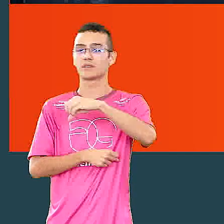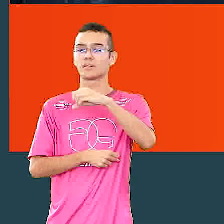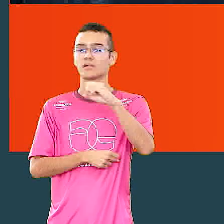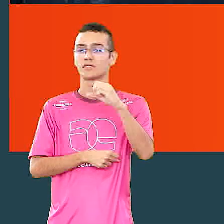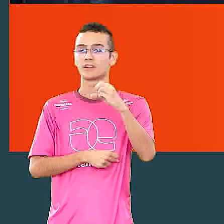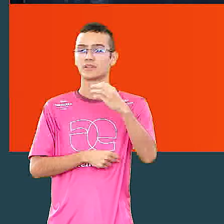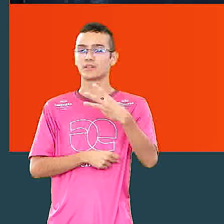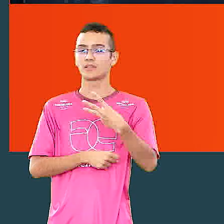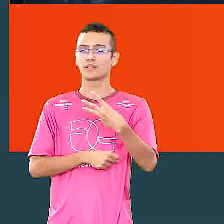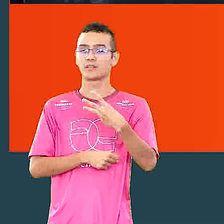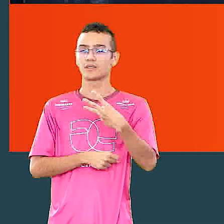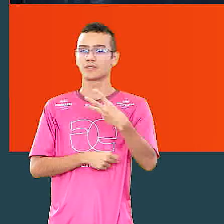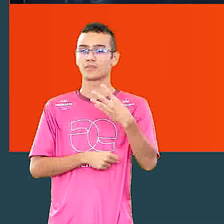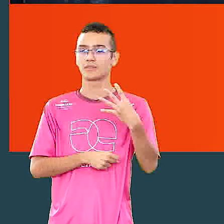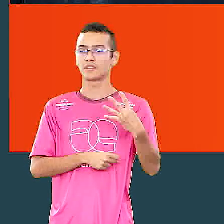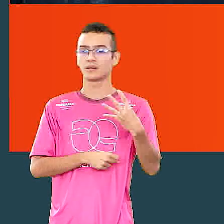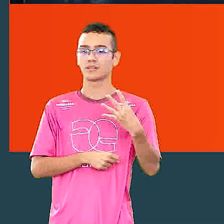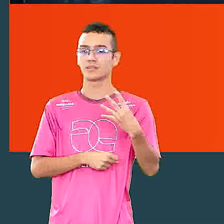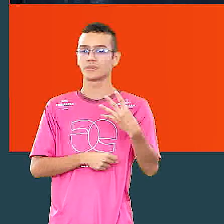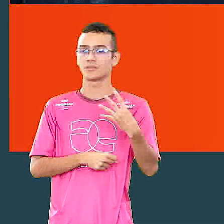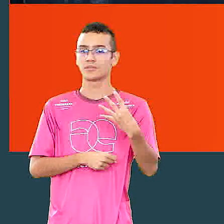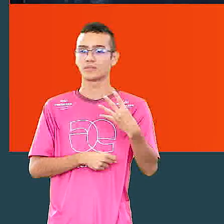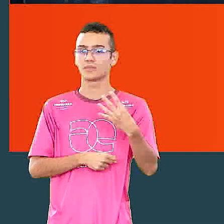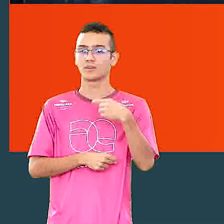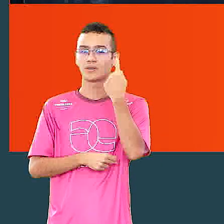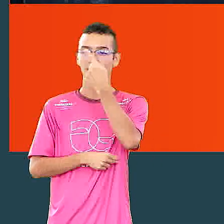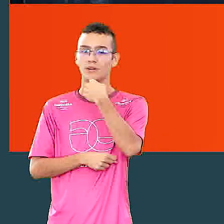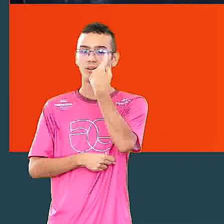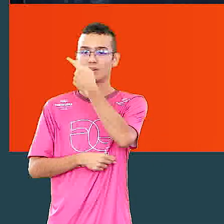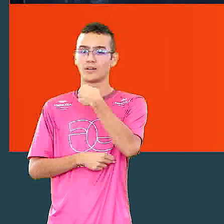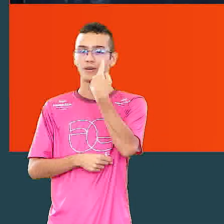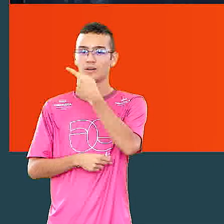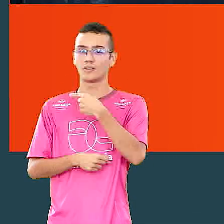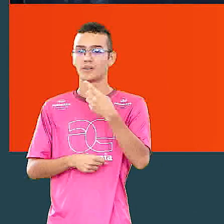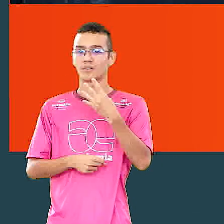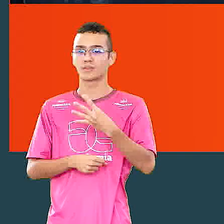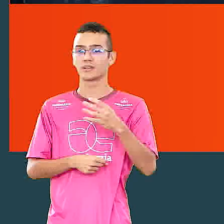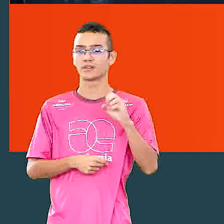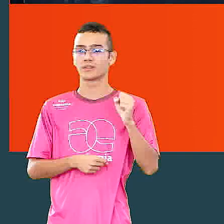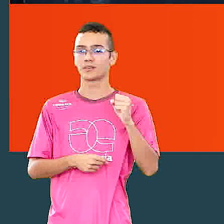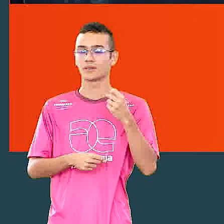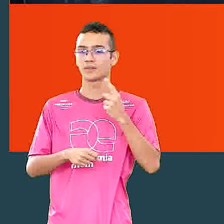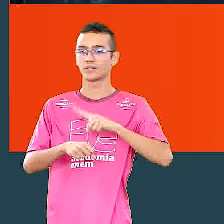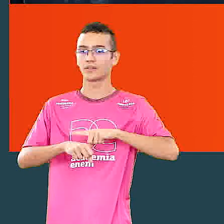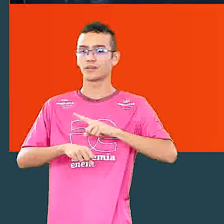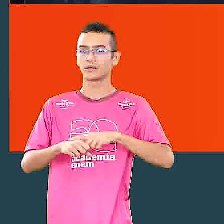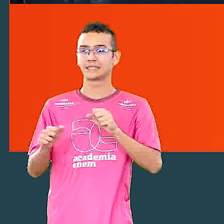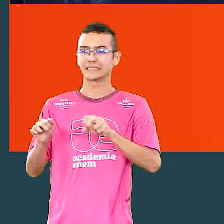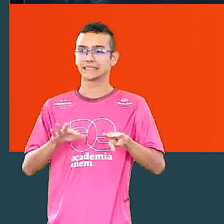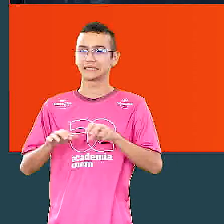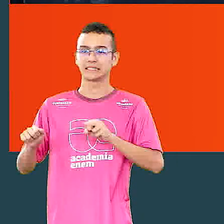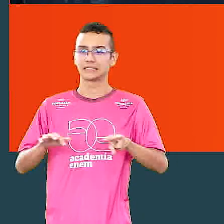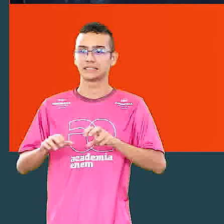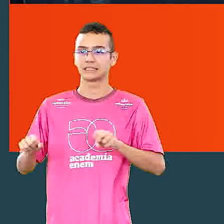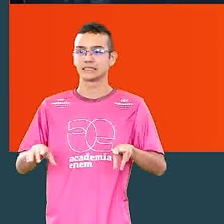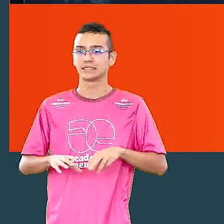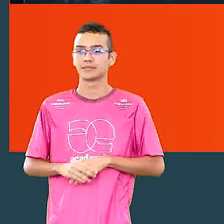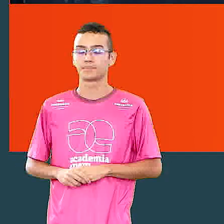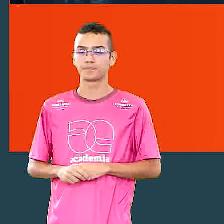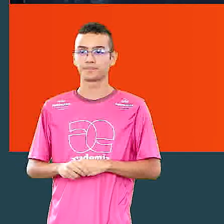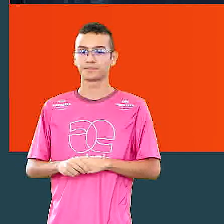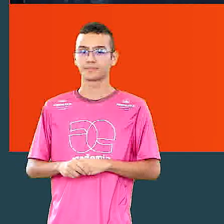nós temos. Há 100 anos atrás, nós tínhamos uma carga horária de 48 horas semanais. Sabe qual é a carga horária de hoje?